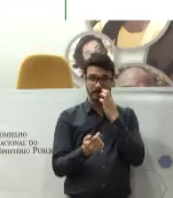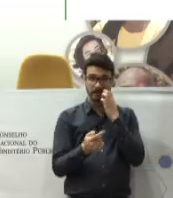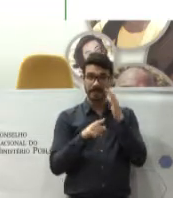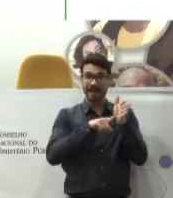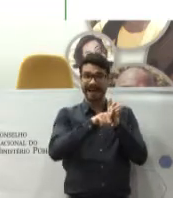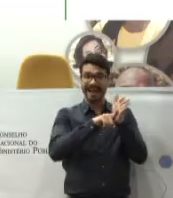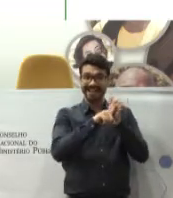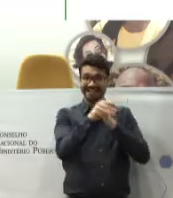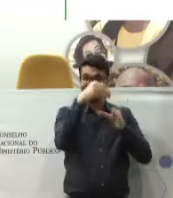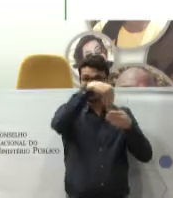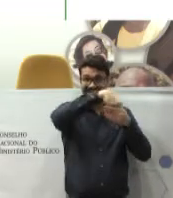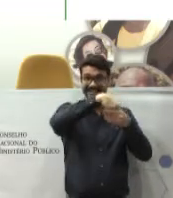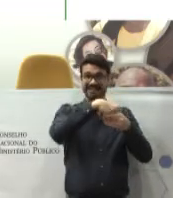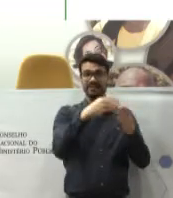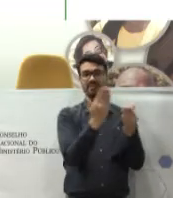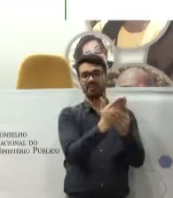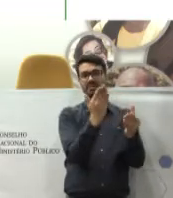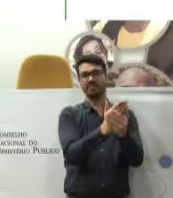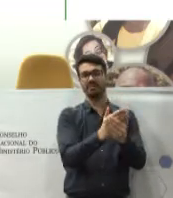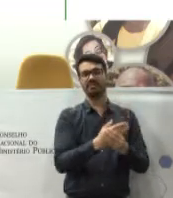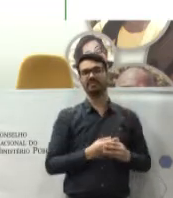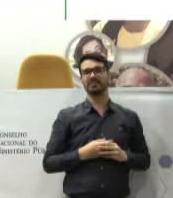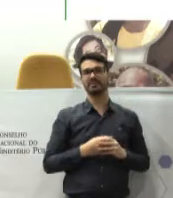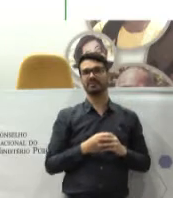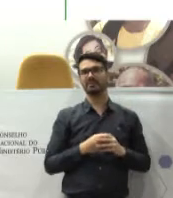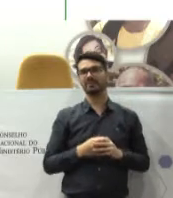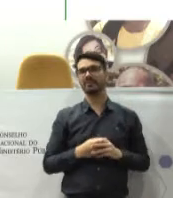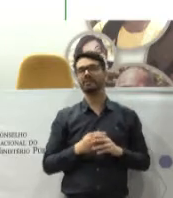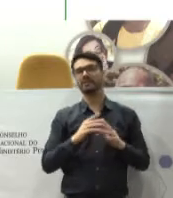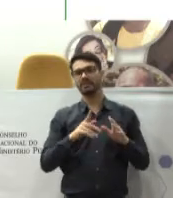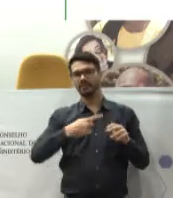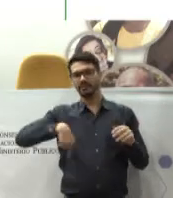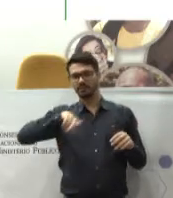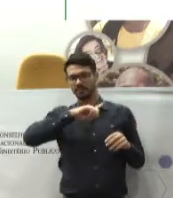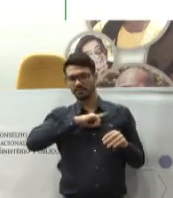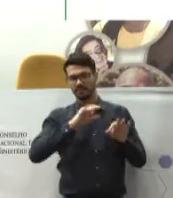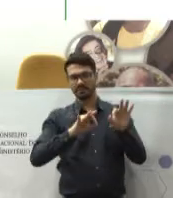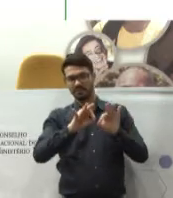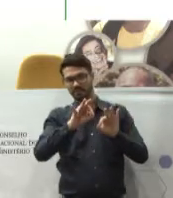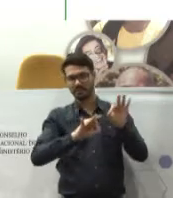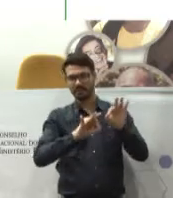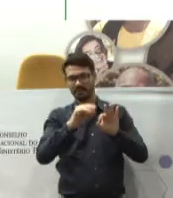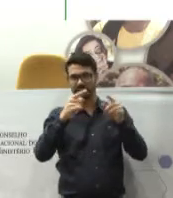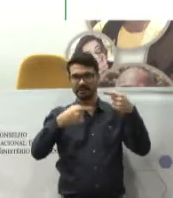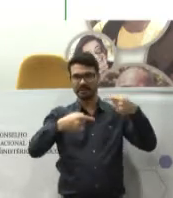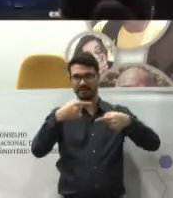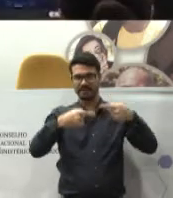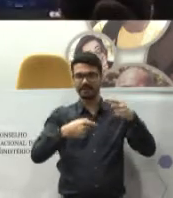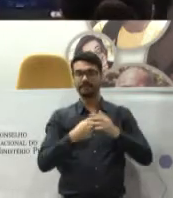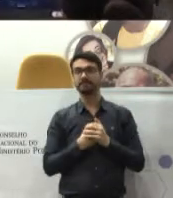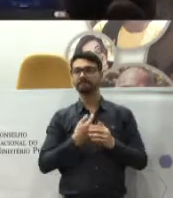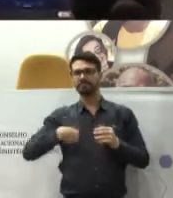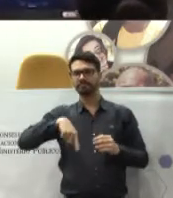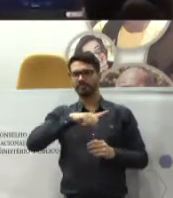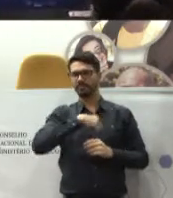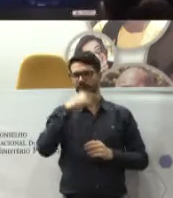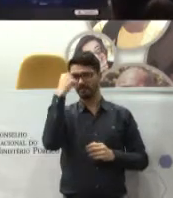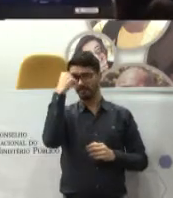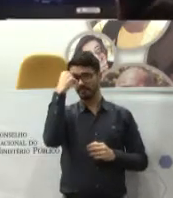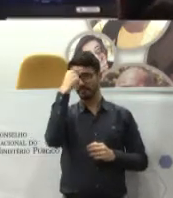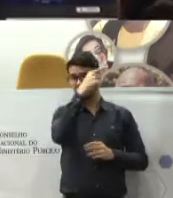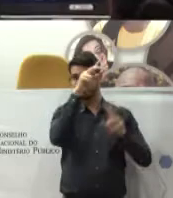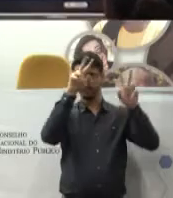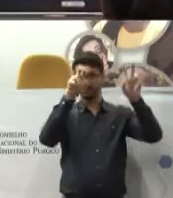do processo. Vejam. O que nós fizemos? Nós aperfeiçoamos a discussão, nós aperfeiçoamos